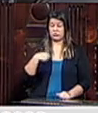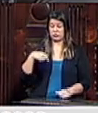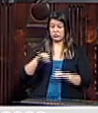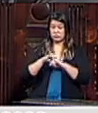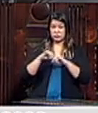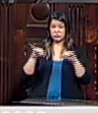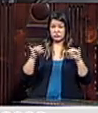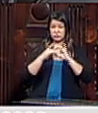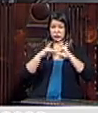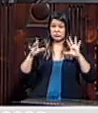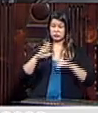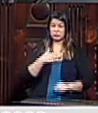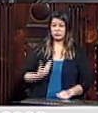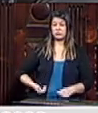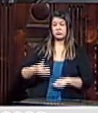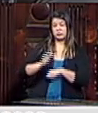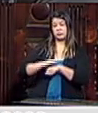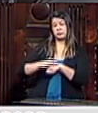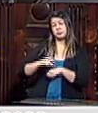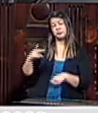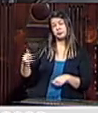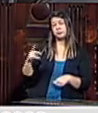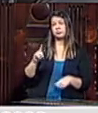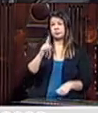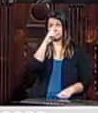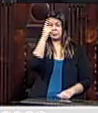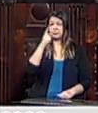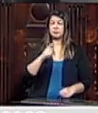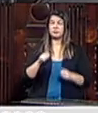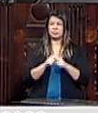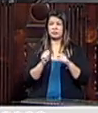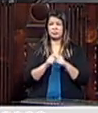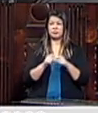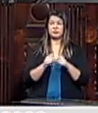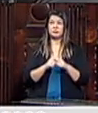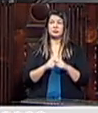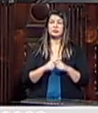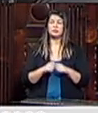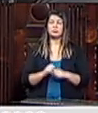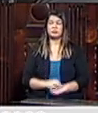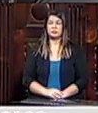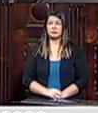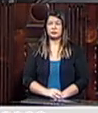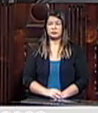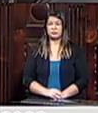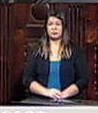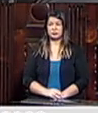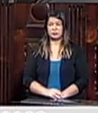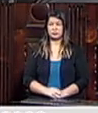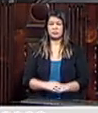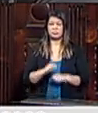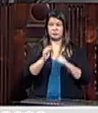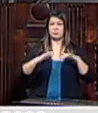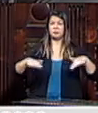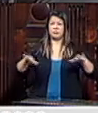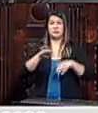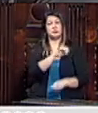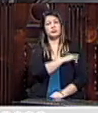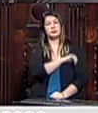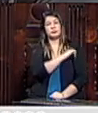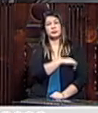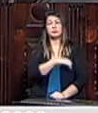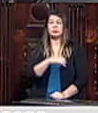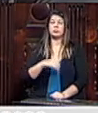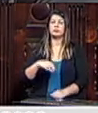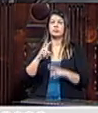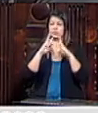público a criar o Programa Estadual de Criação de Recifes Artificiais, Programa Costa Viva, e dar outras providências. Parecer da Comissão de Constituição e